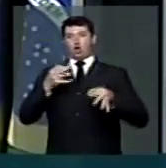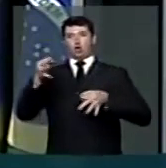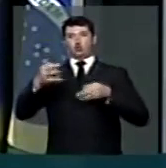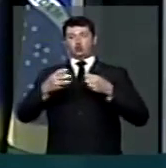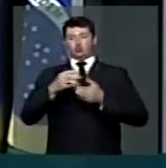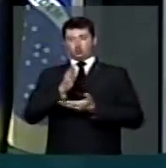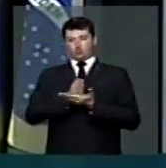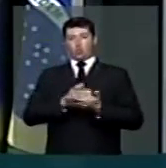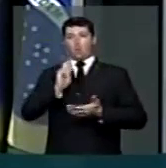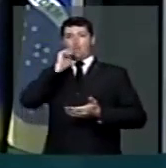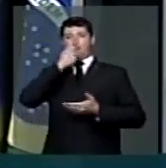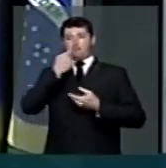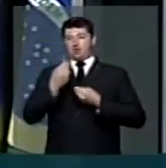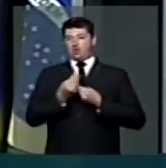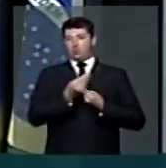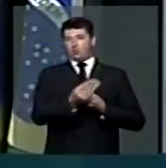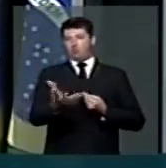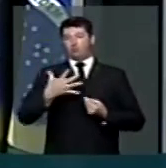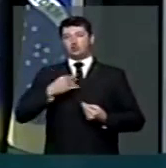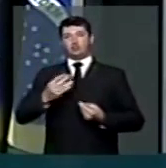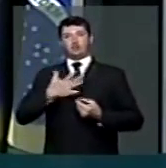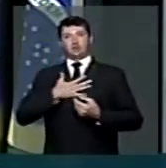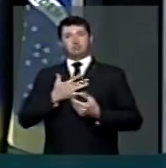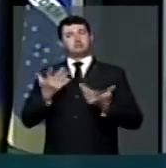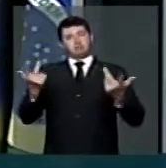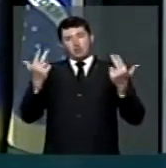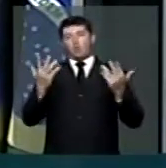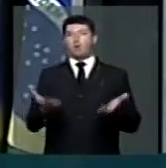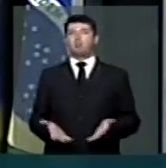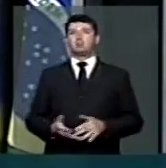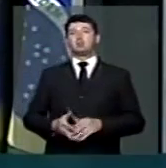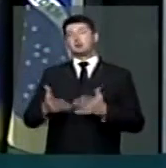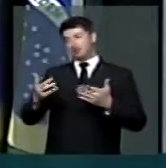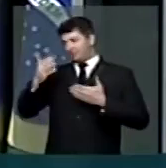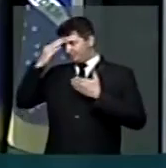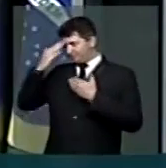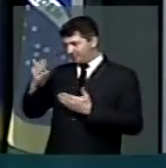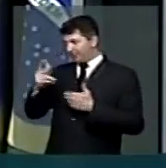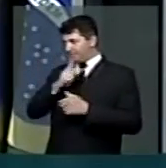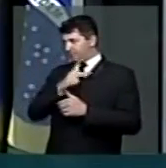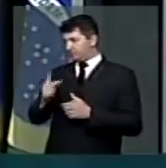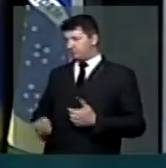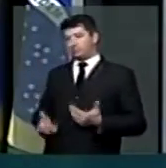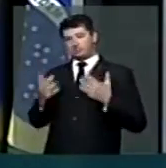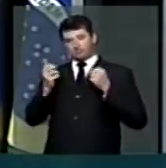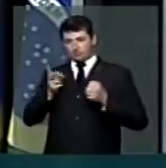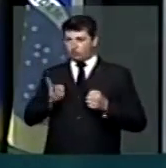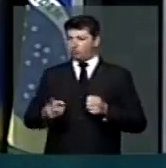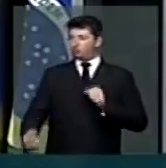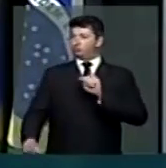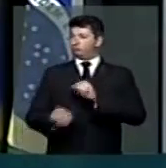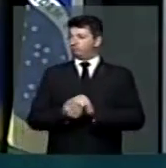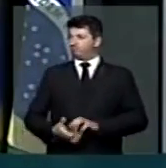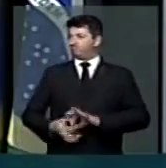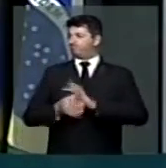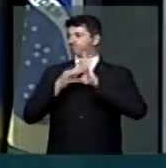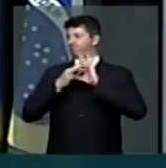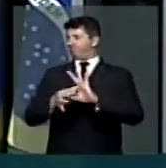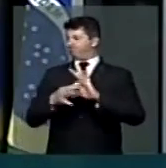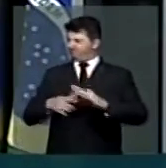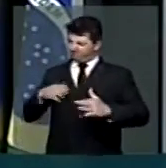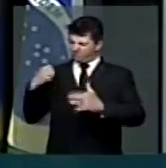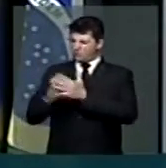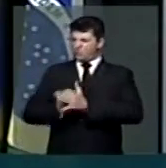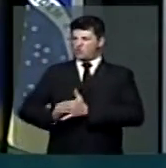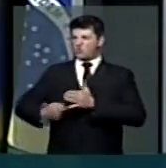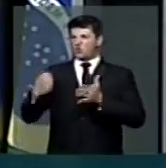pão para que todos sejam saciados. Muito obrigado, presidente, pela cessão da palavra e que a gente possa continuar juntos nessa cruzada mesmo,